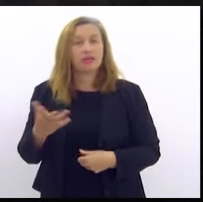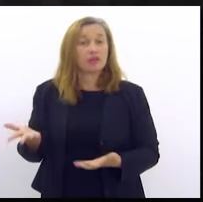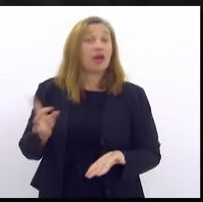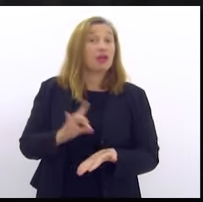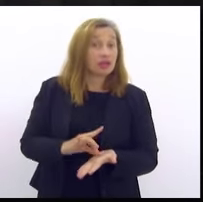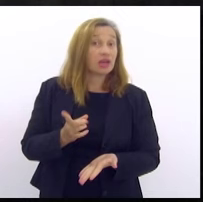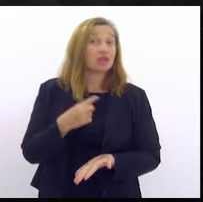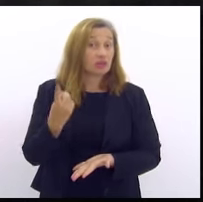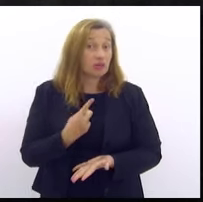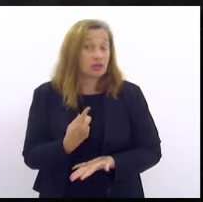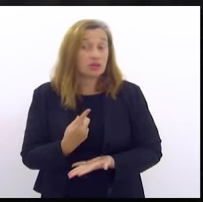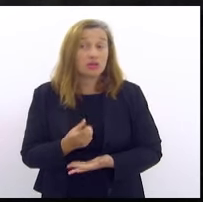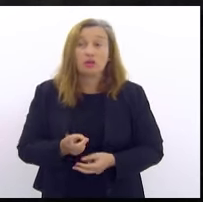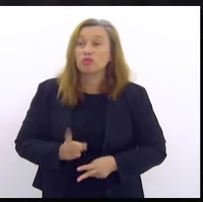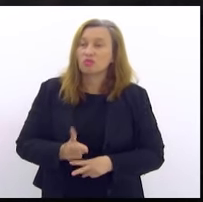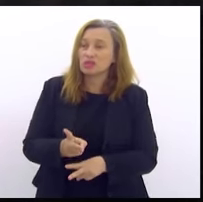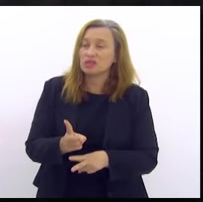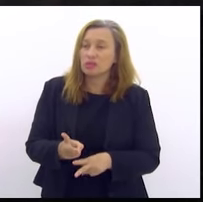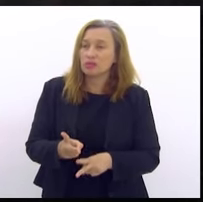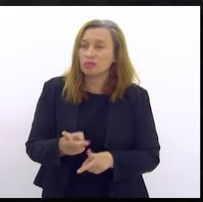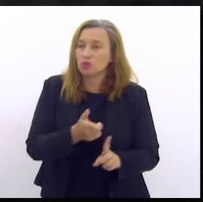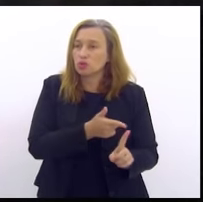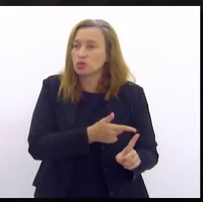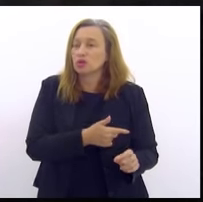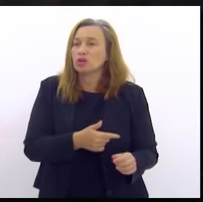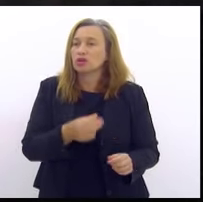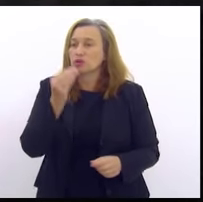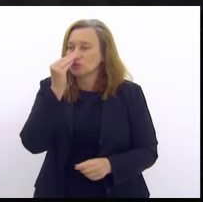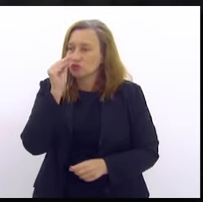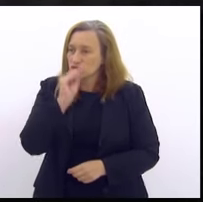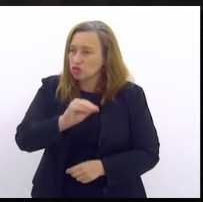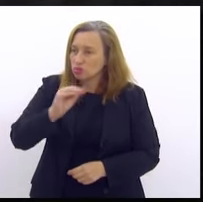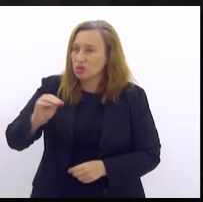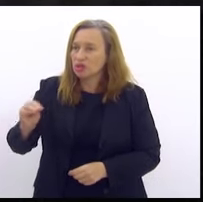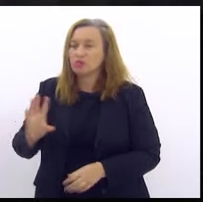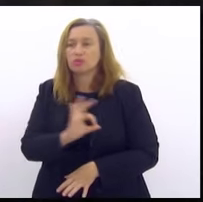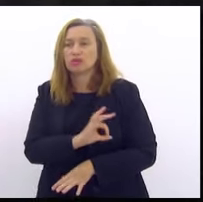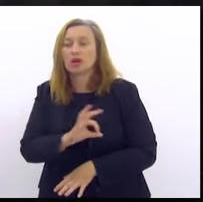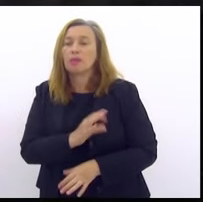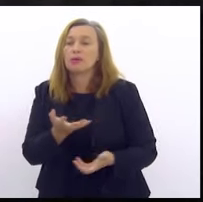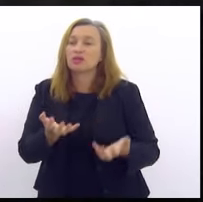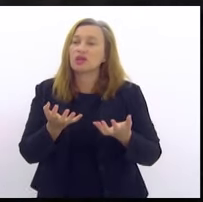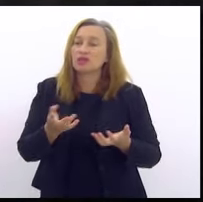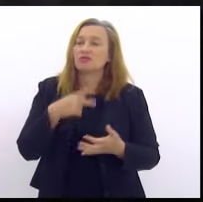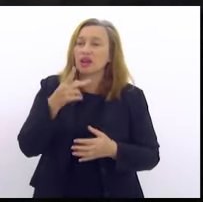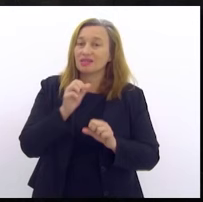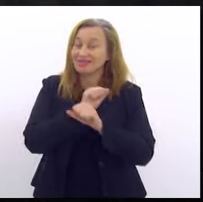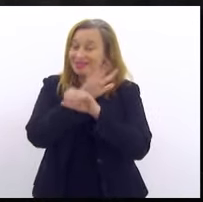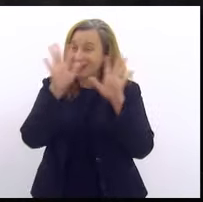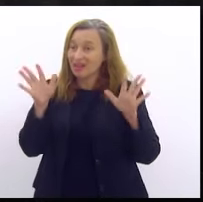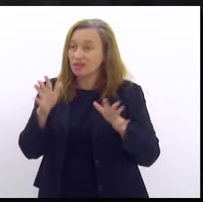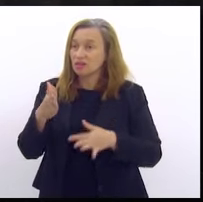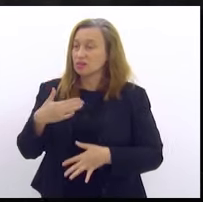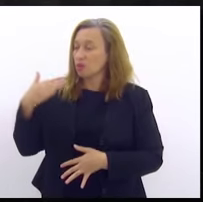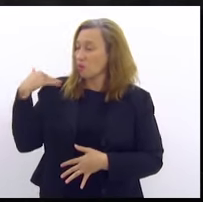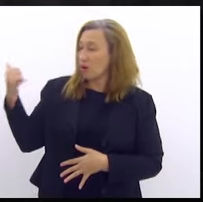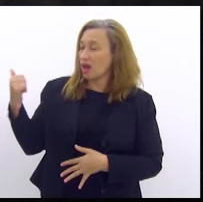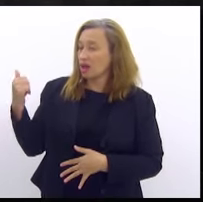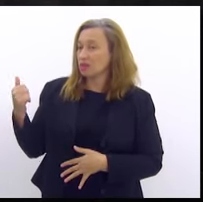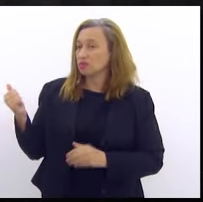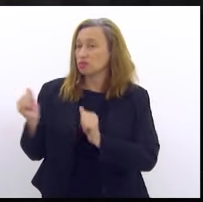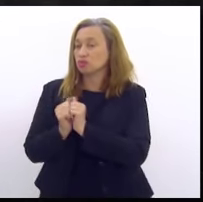E como sempre, o massacre em cima dos nossos policiais. Mas eu quero deixar bem claro que o meu lado é o lado do